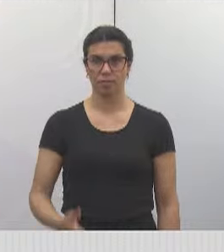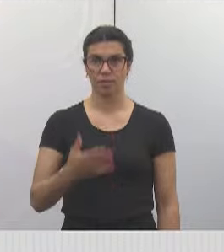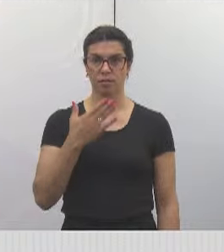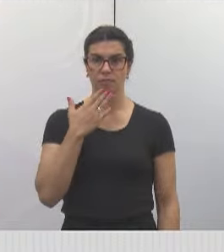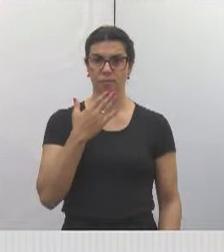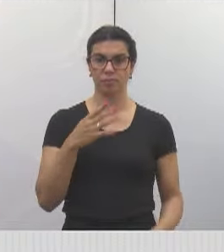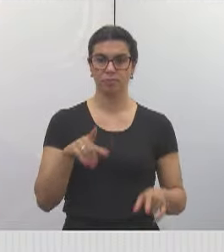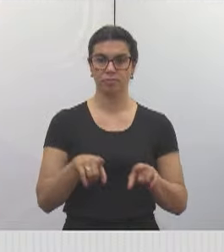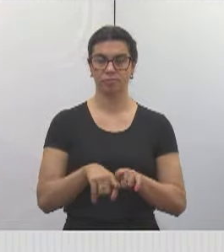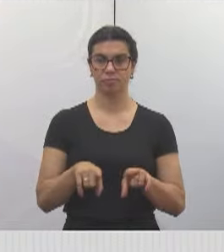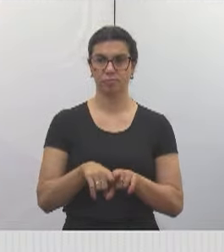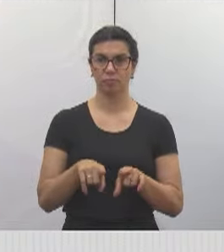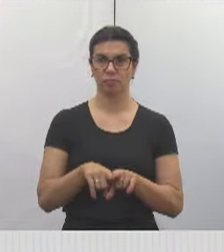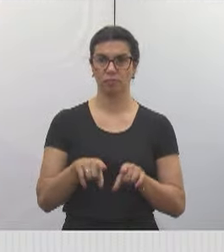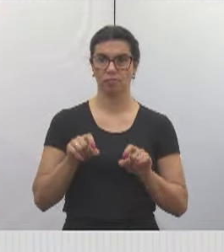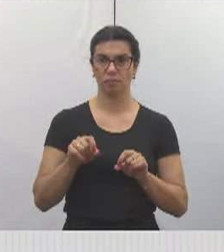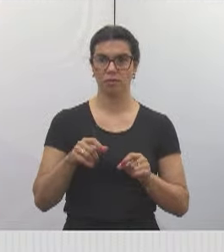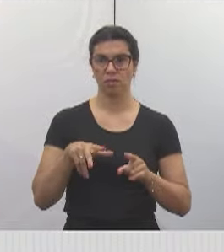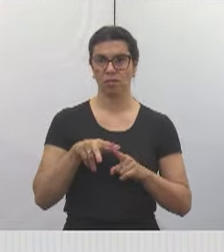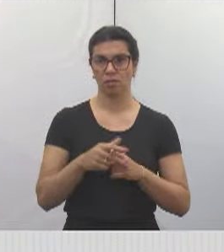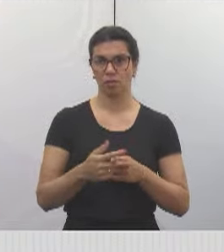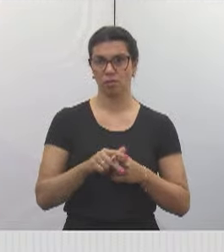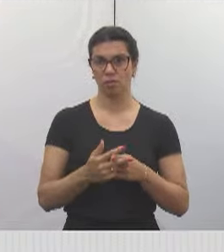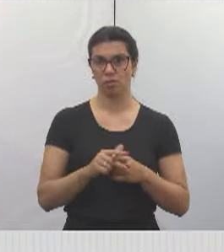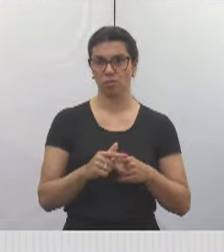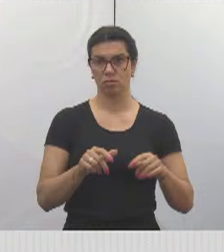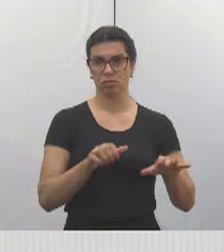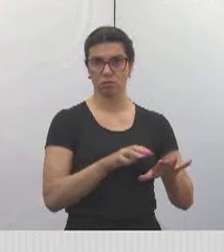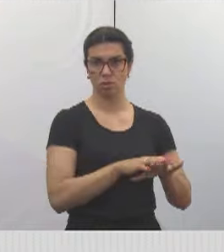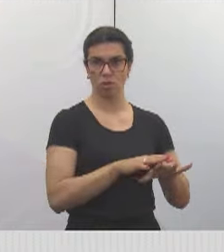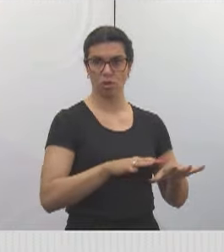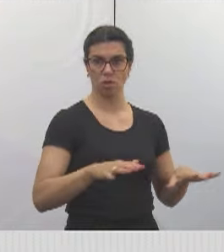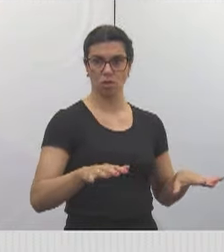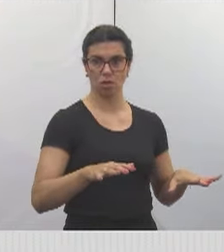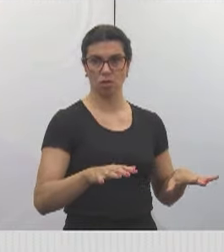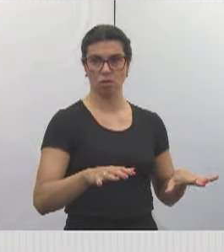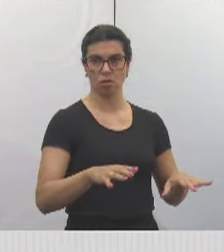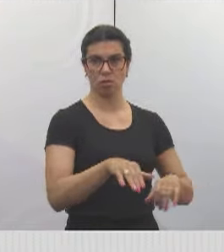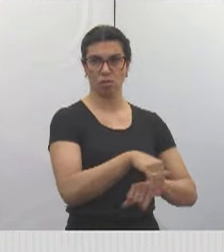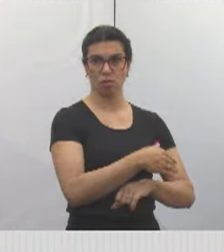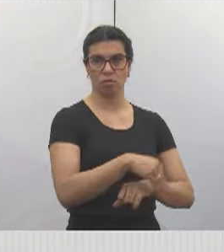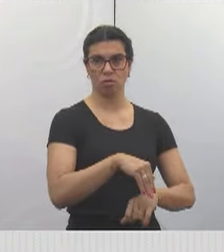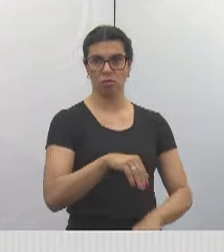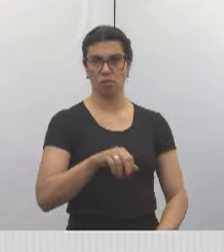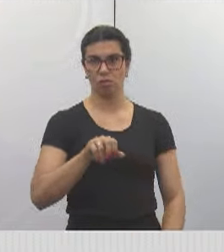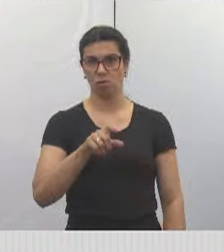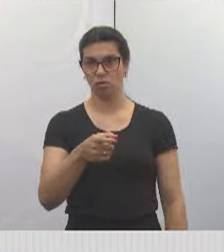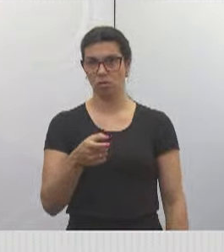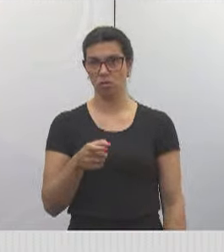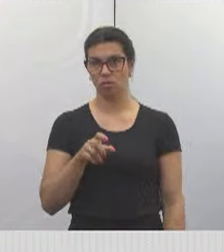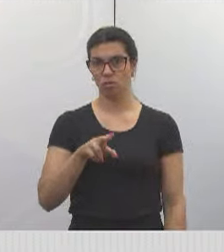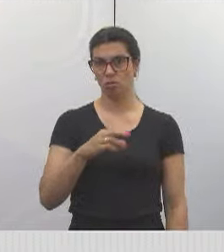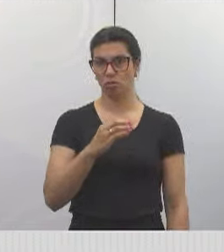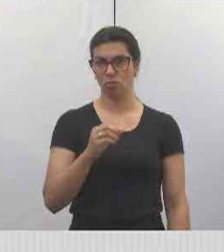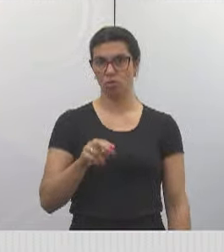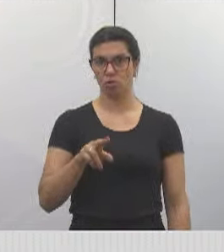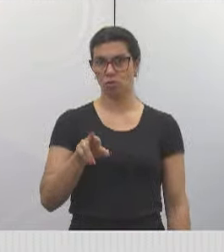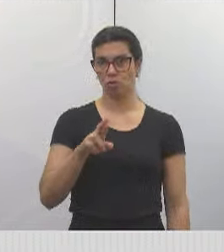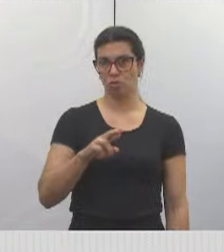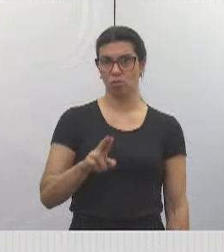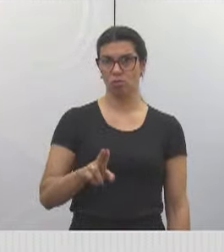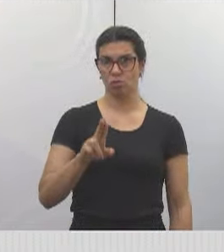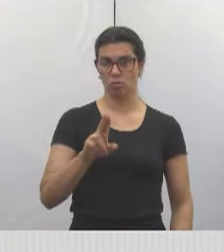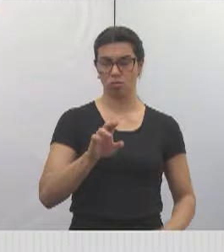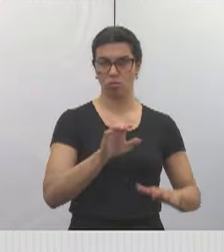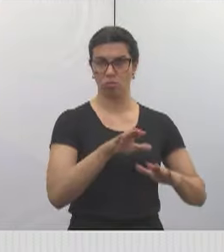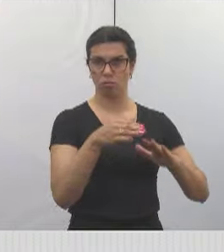Solicitei a manutenção da pavimentação na rua Chucuru, no bairro Igarapés,